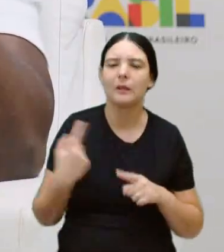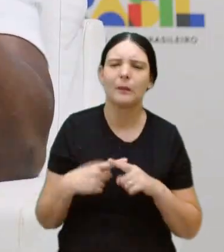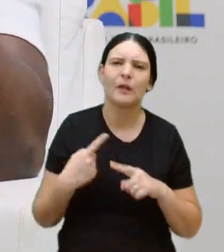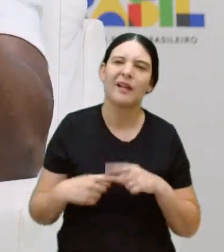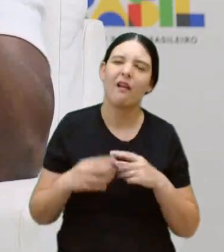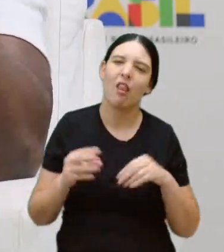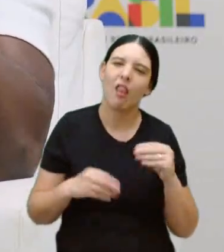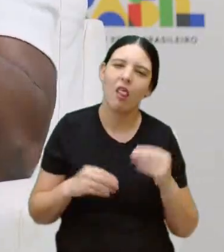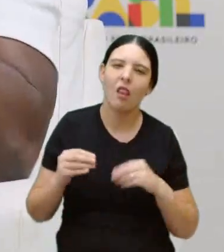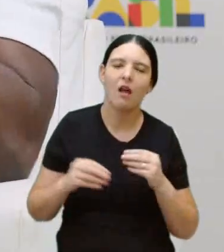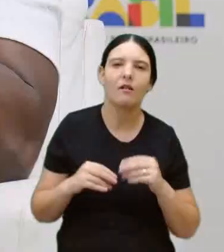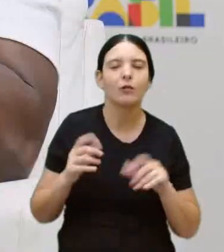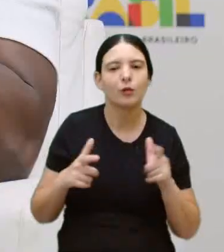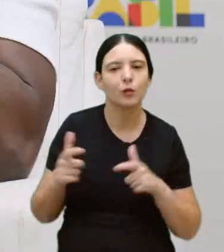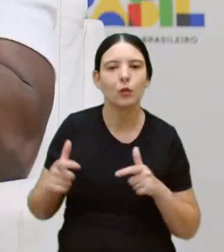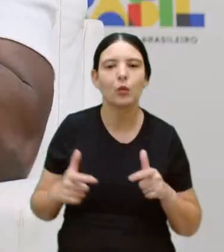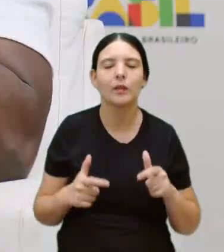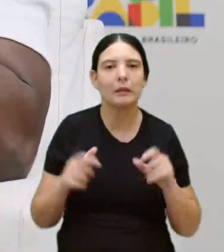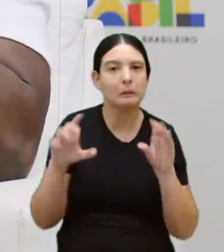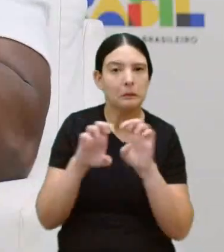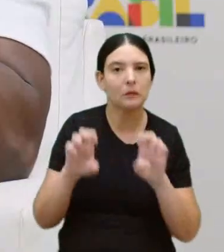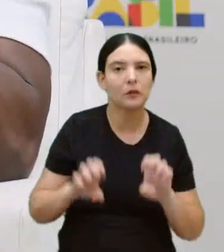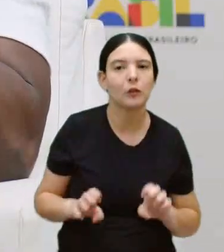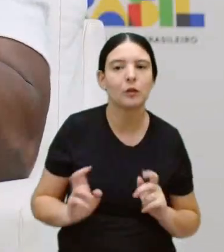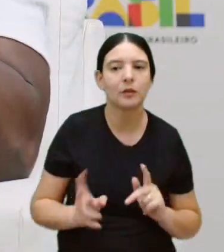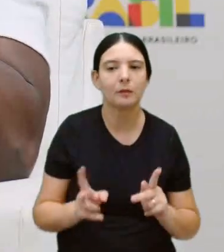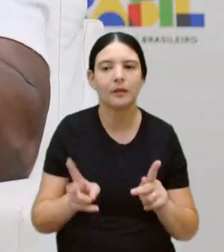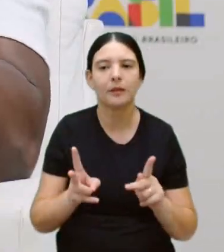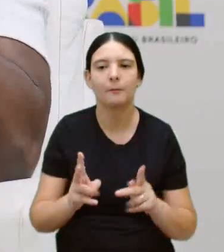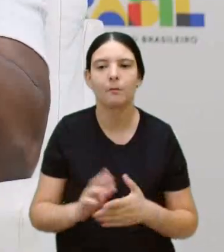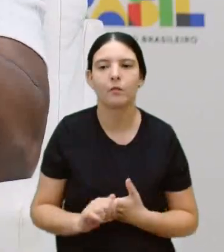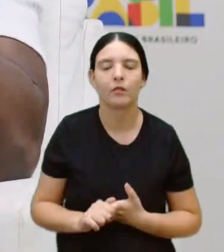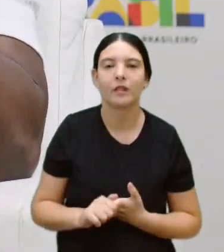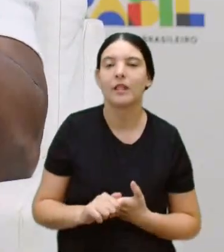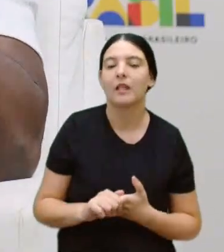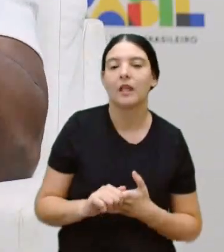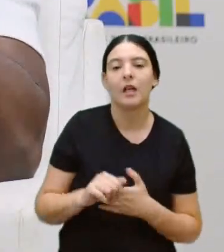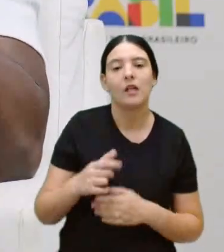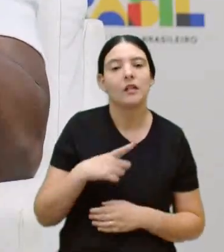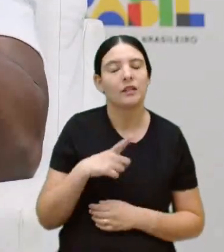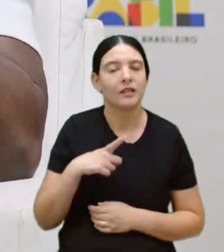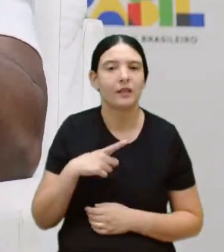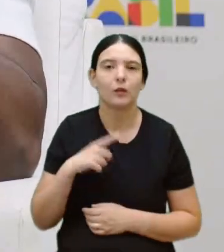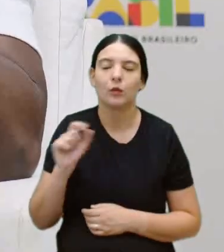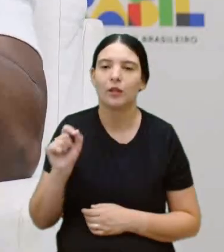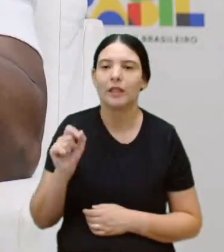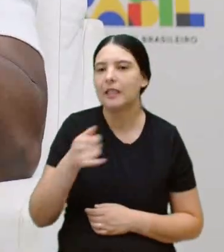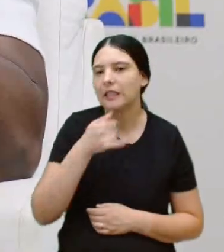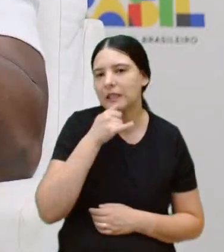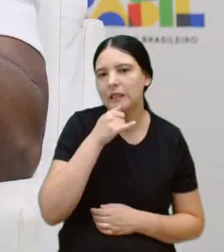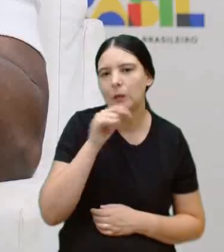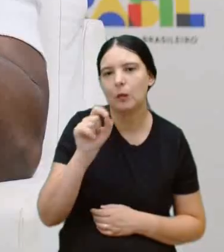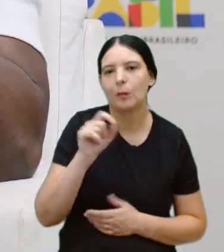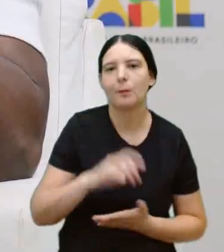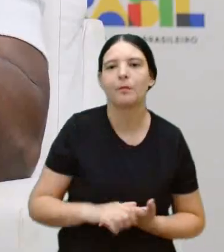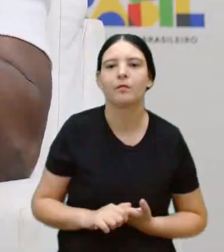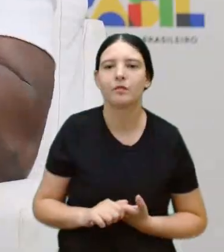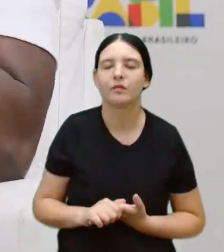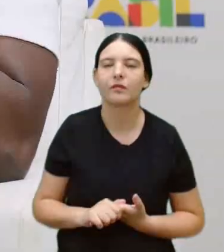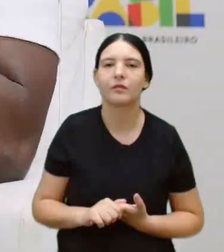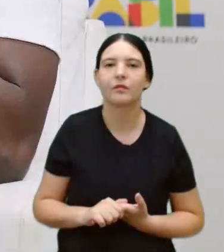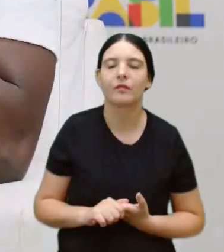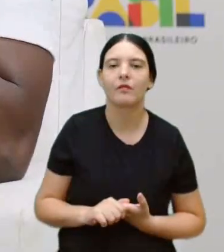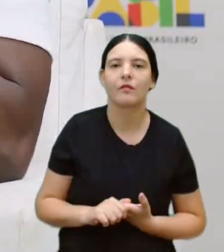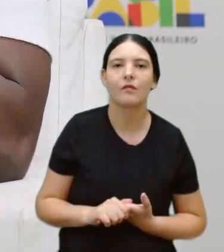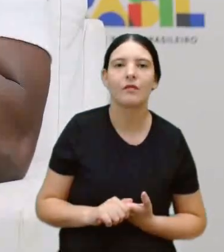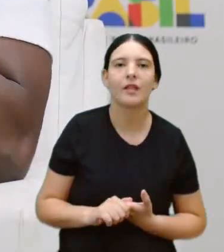lugares e uma estrutura que se mantém. Tem algo que é de uma ordem do tipo seguinte, que é da ordem de ser